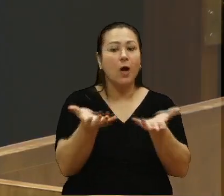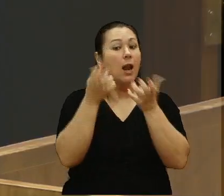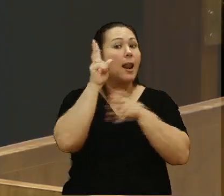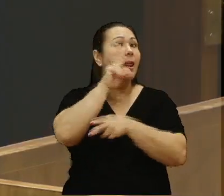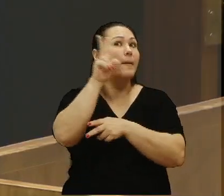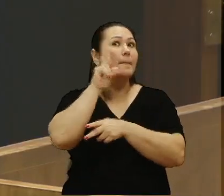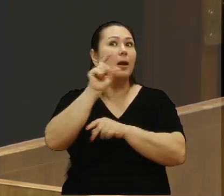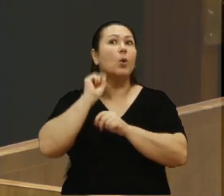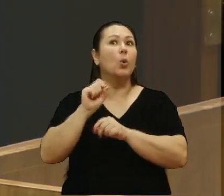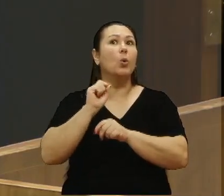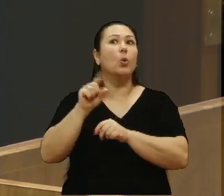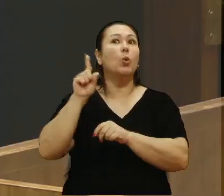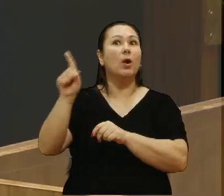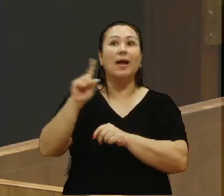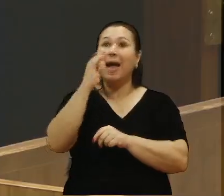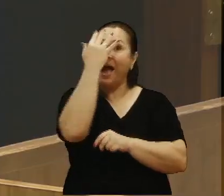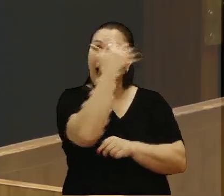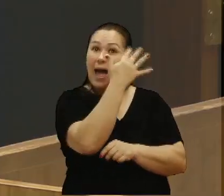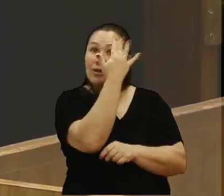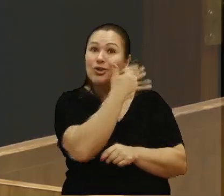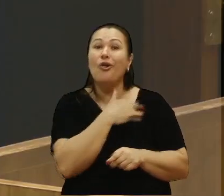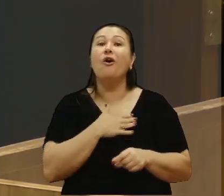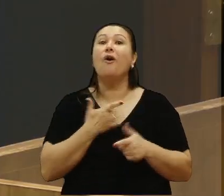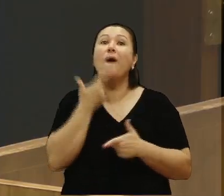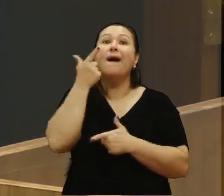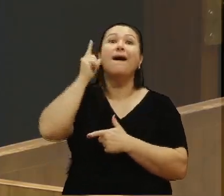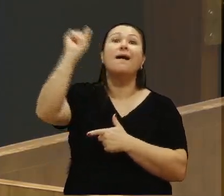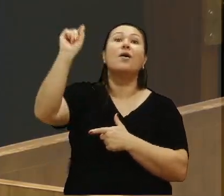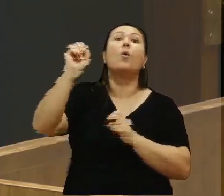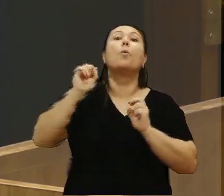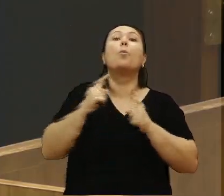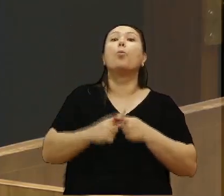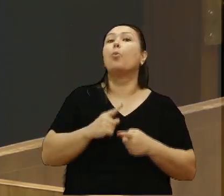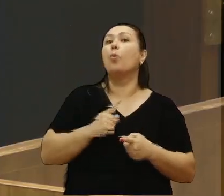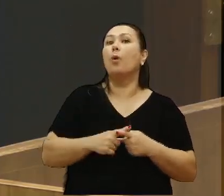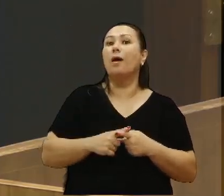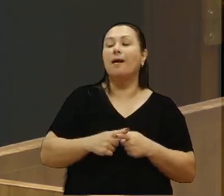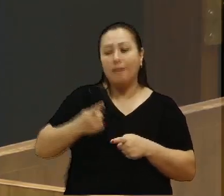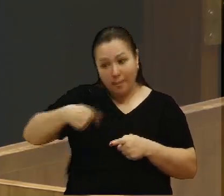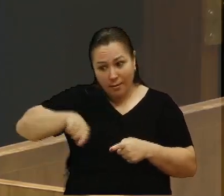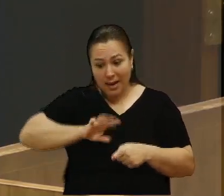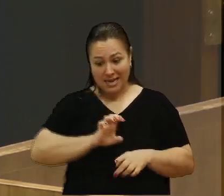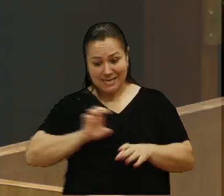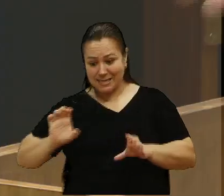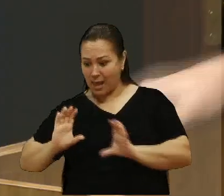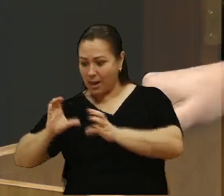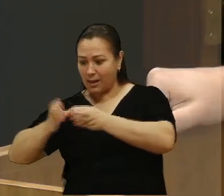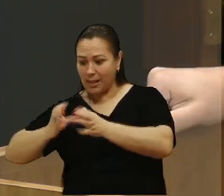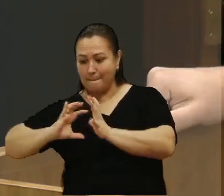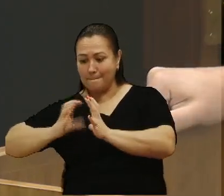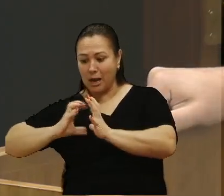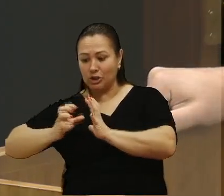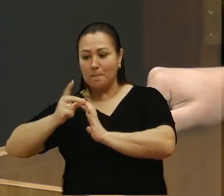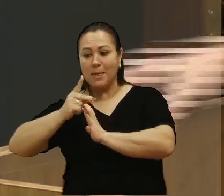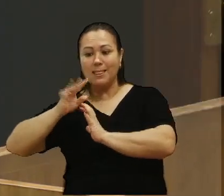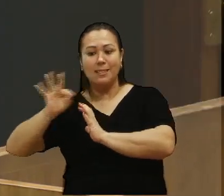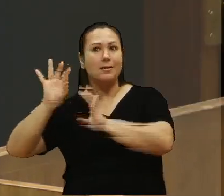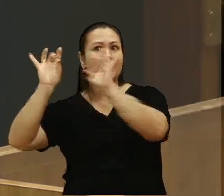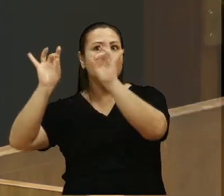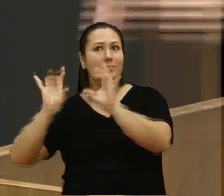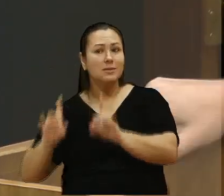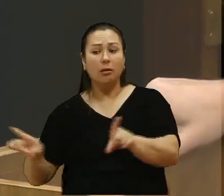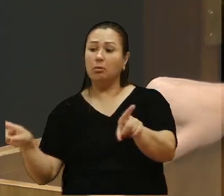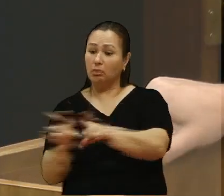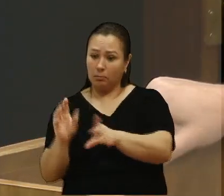que o senhor se reelegeu com os votos da esquerda e especialmente do PT. Com o